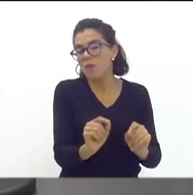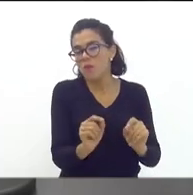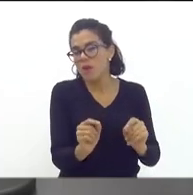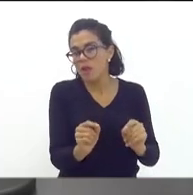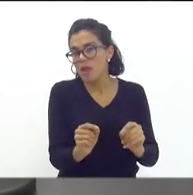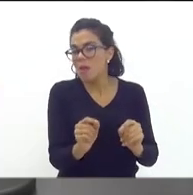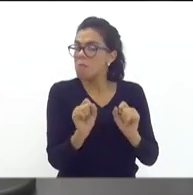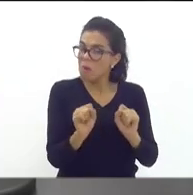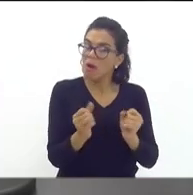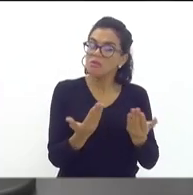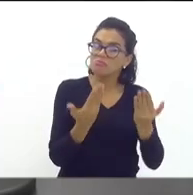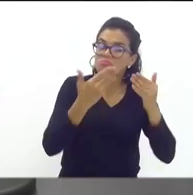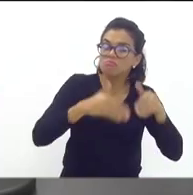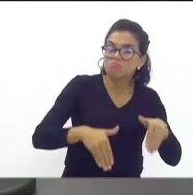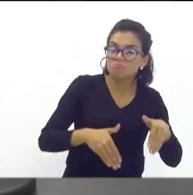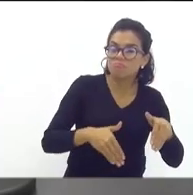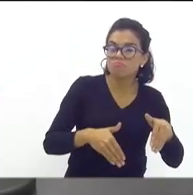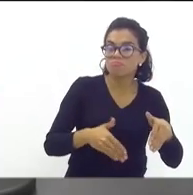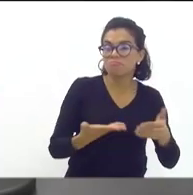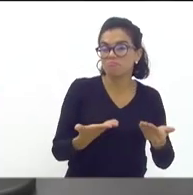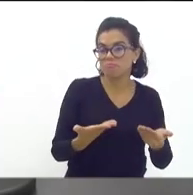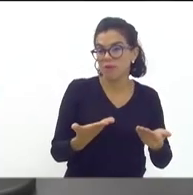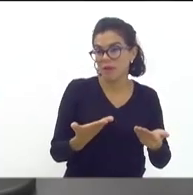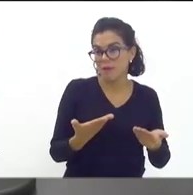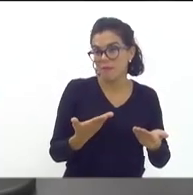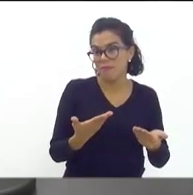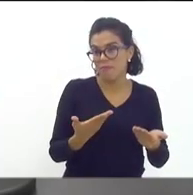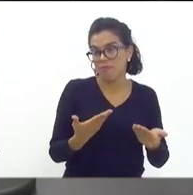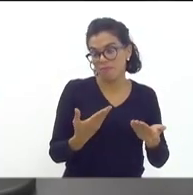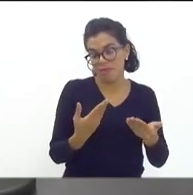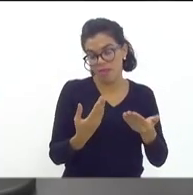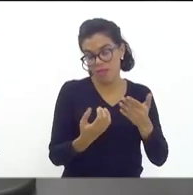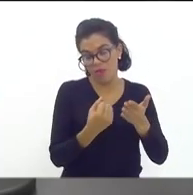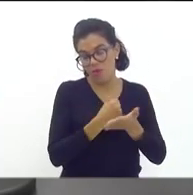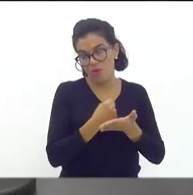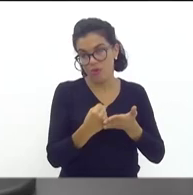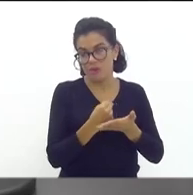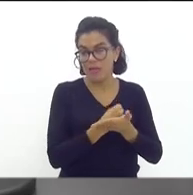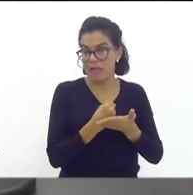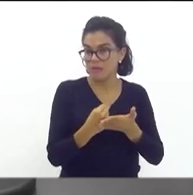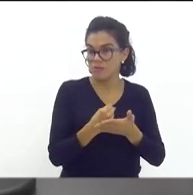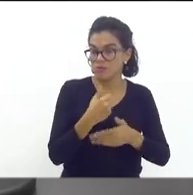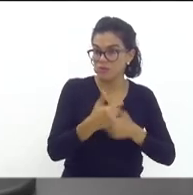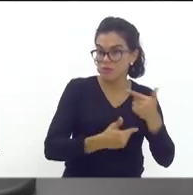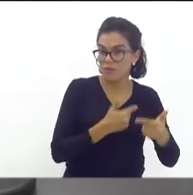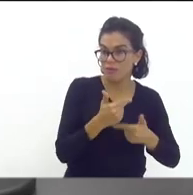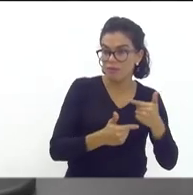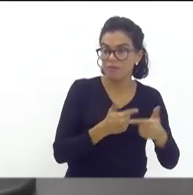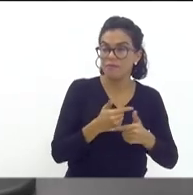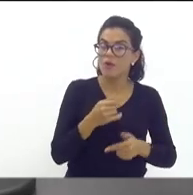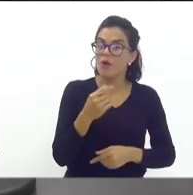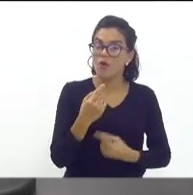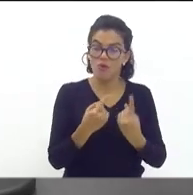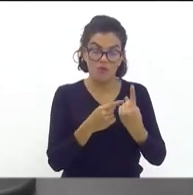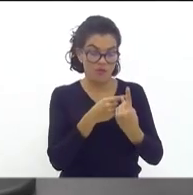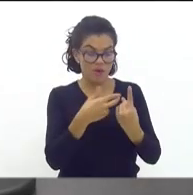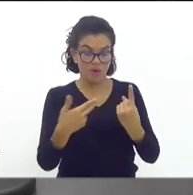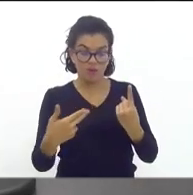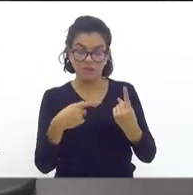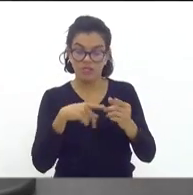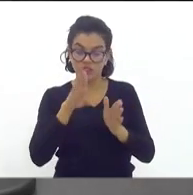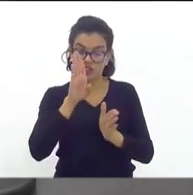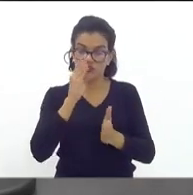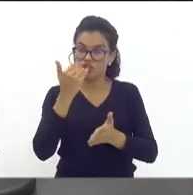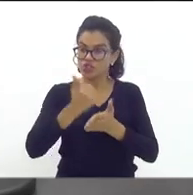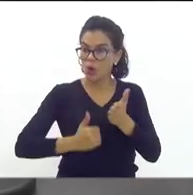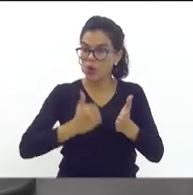compensadas na concessão então a necessidade uma coisa é qualquer tipo de desconto